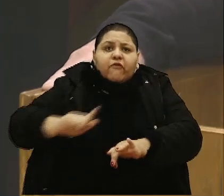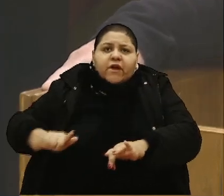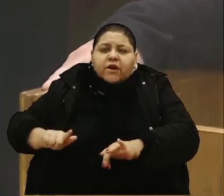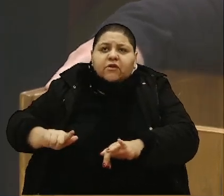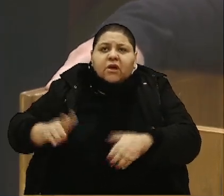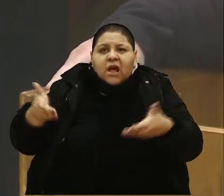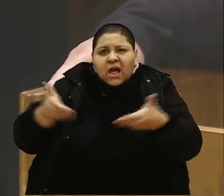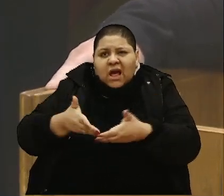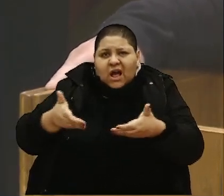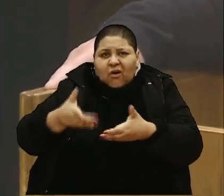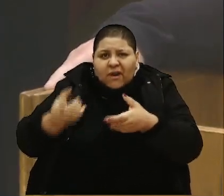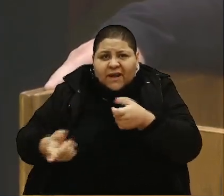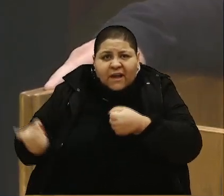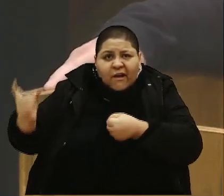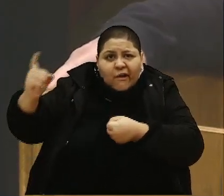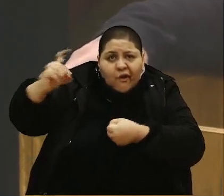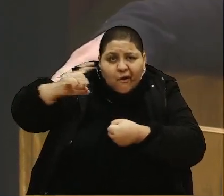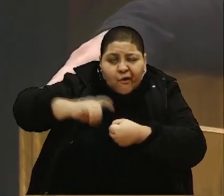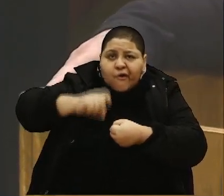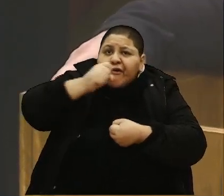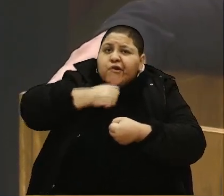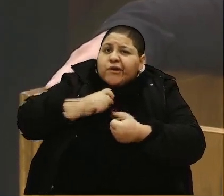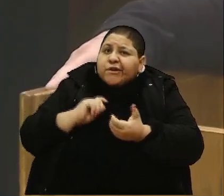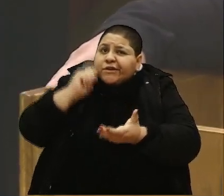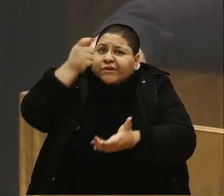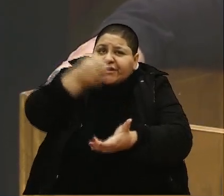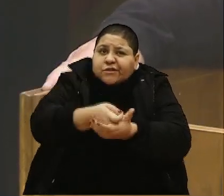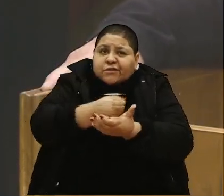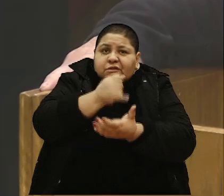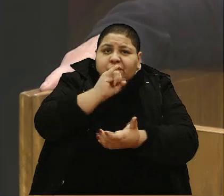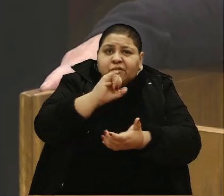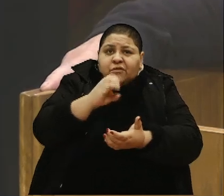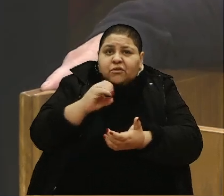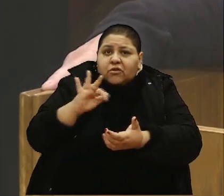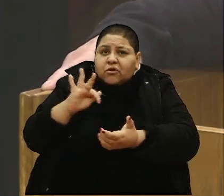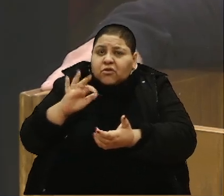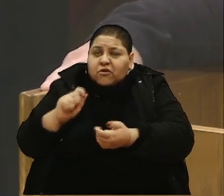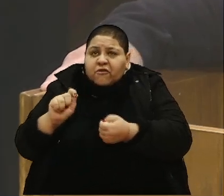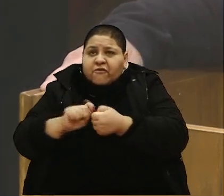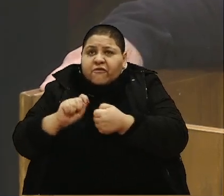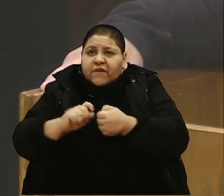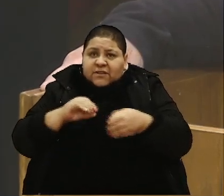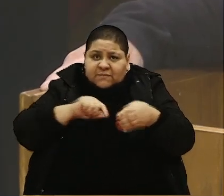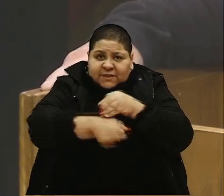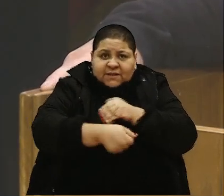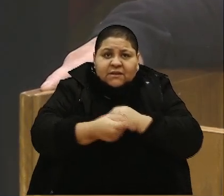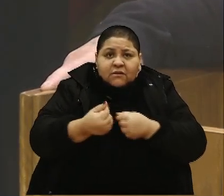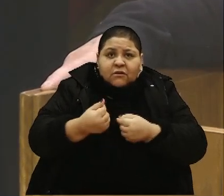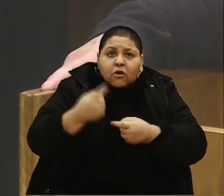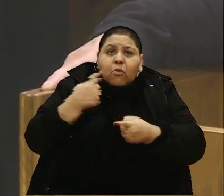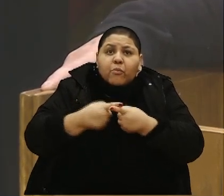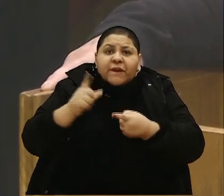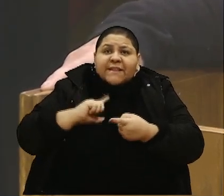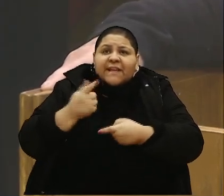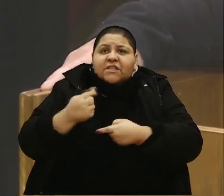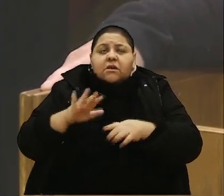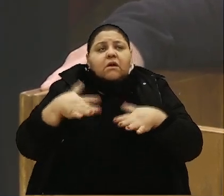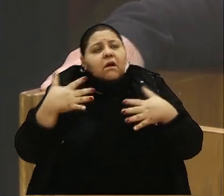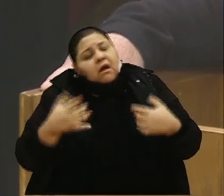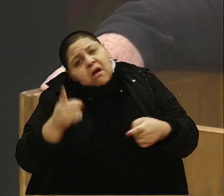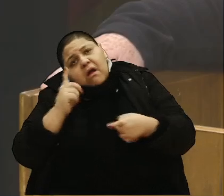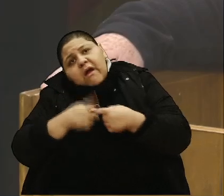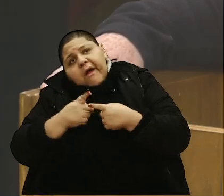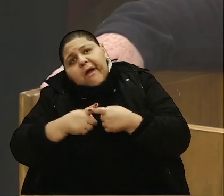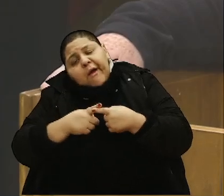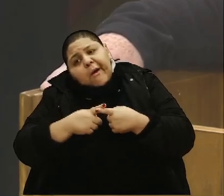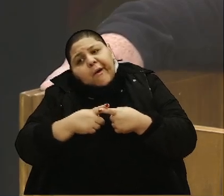agora se tenta retomar o antigo pagamento do IOF para quem faz aplicação financeira, porque tem dinheiro. Ah, porque o cara que fez